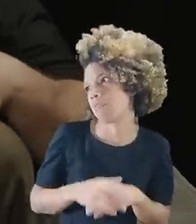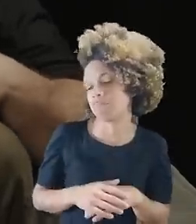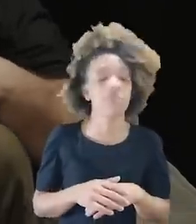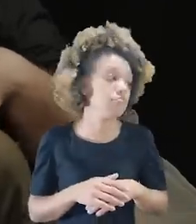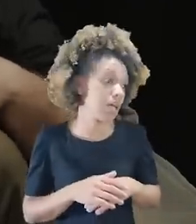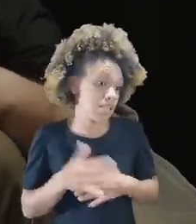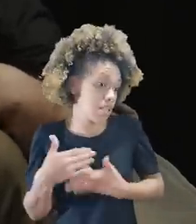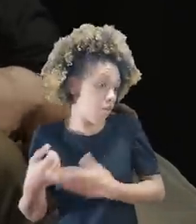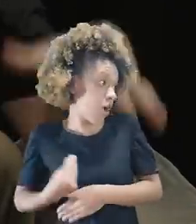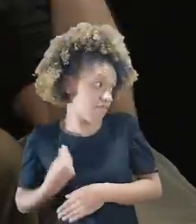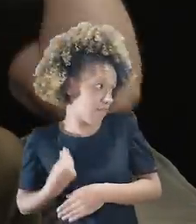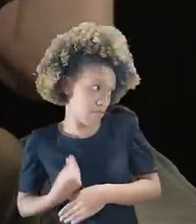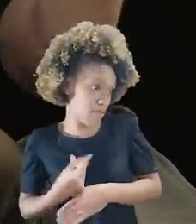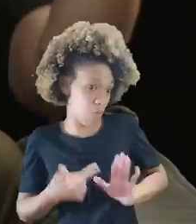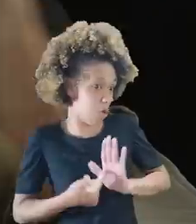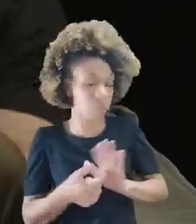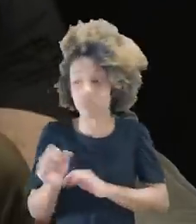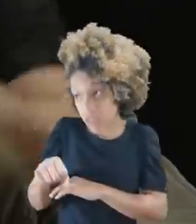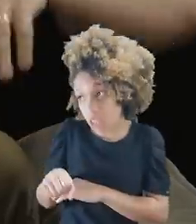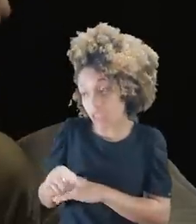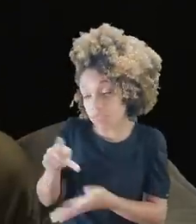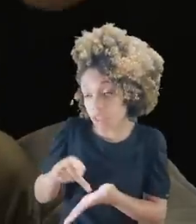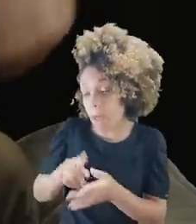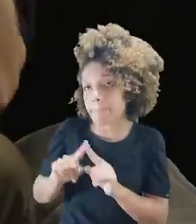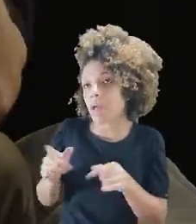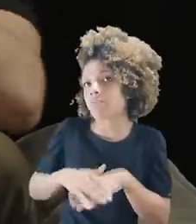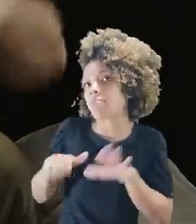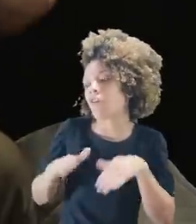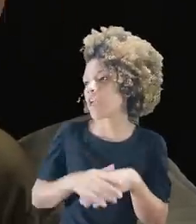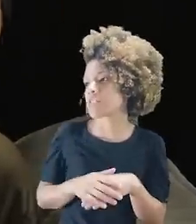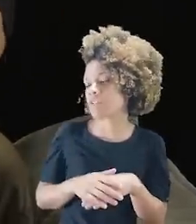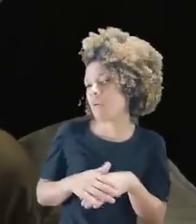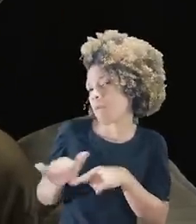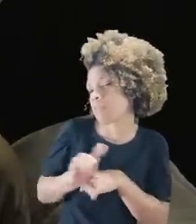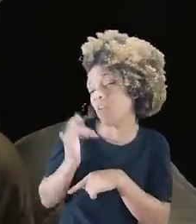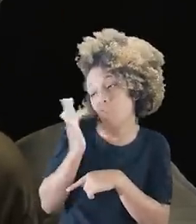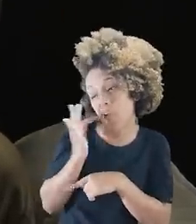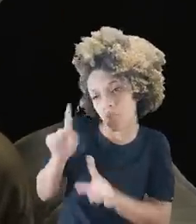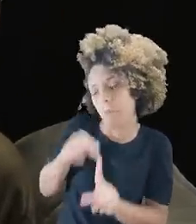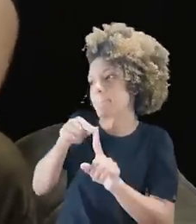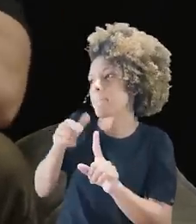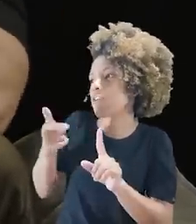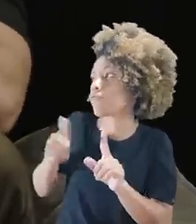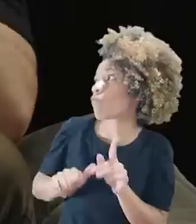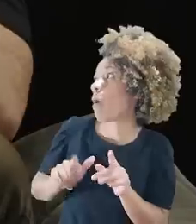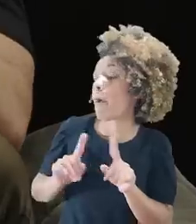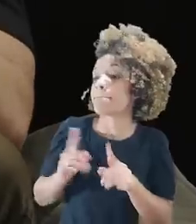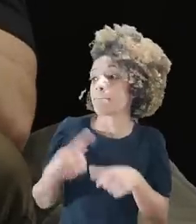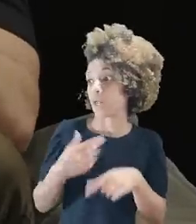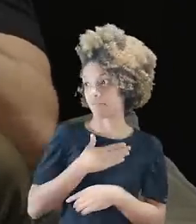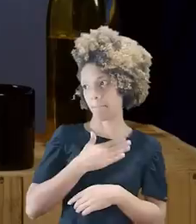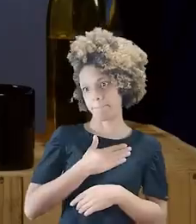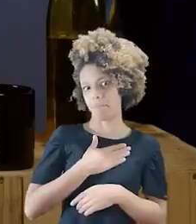não quero ser só o cirurgião plástico eu quero ser o cirurgião plástico eu quero ter o ego que uma celebridade também tem como cirurgião plástica Eu acho que isso é normal no